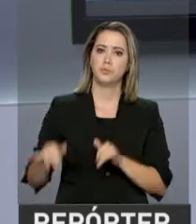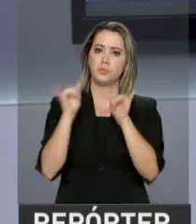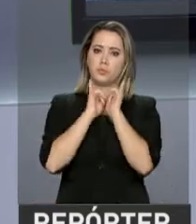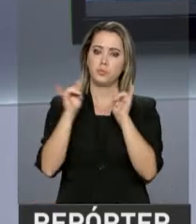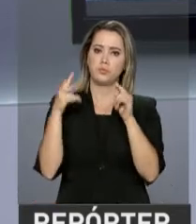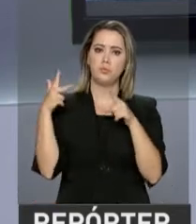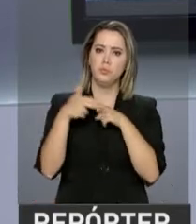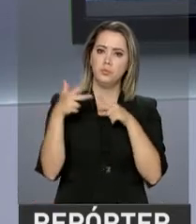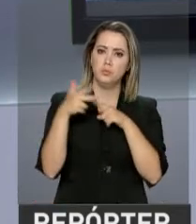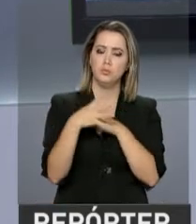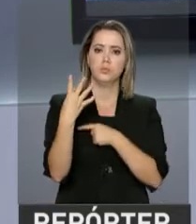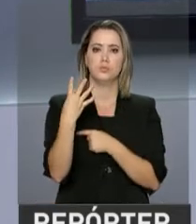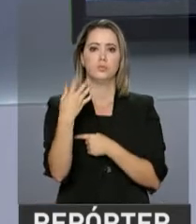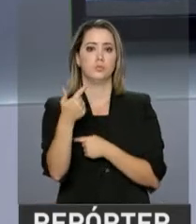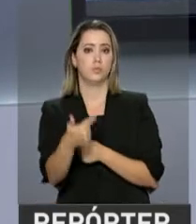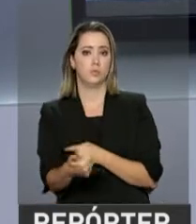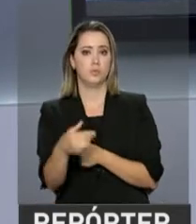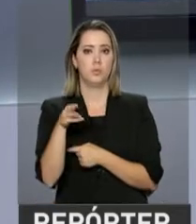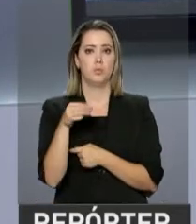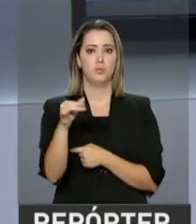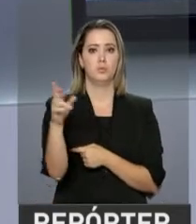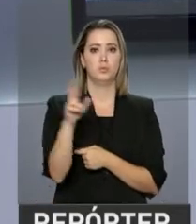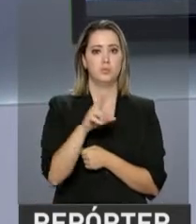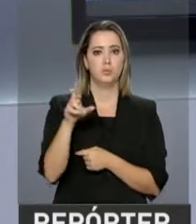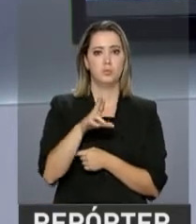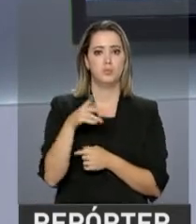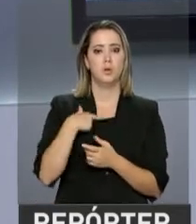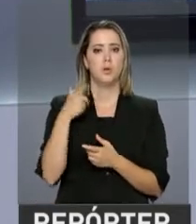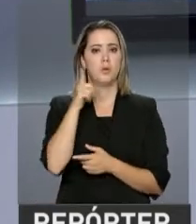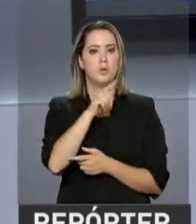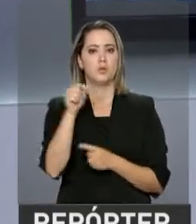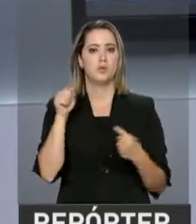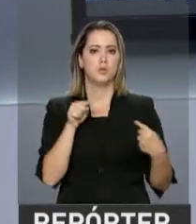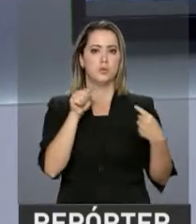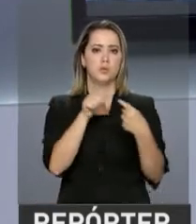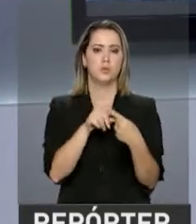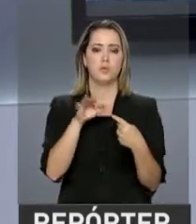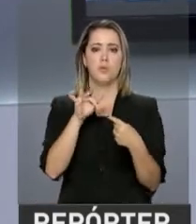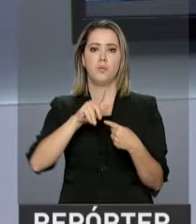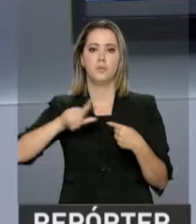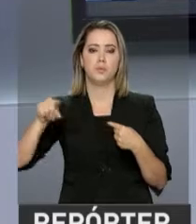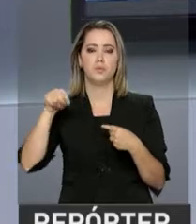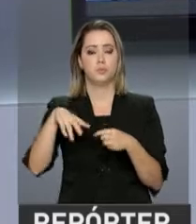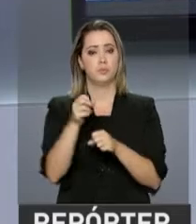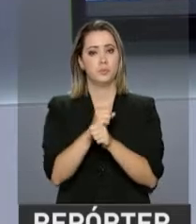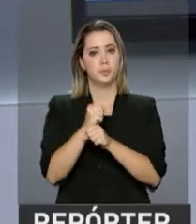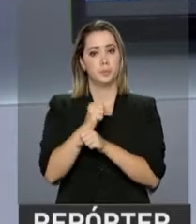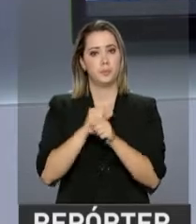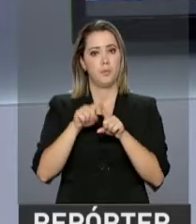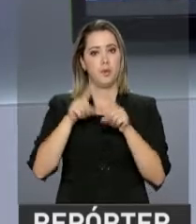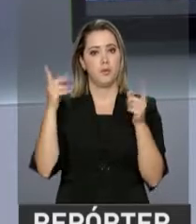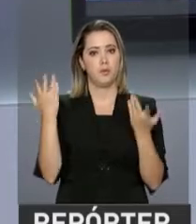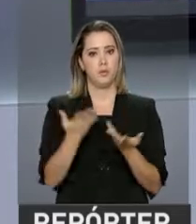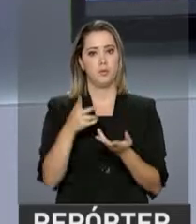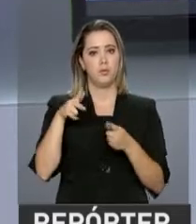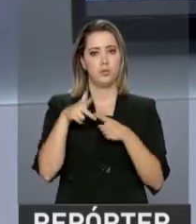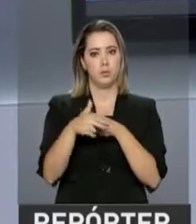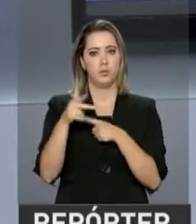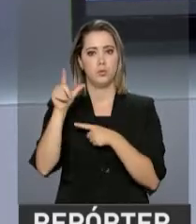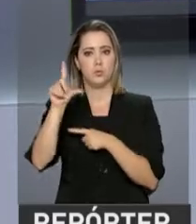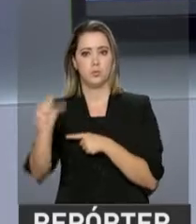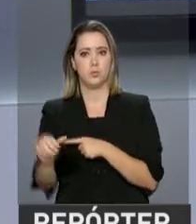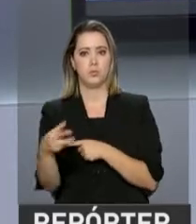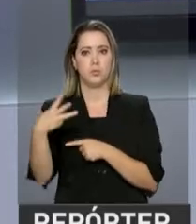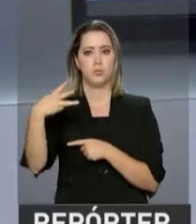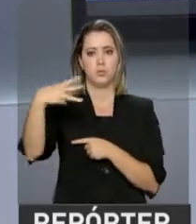de cerca de 42 bilhões de reais para conseguir atingir a meta fiscal no final do ano agora o corte vai